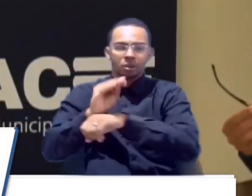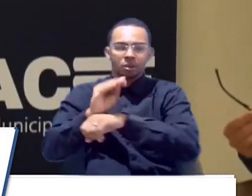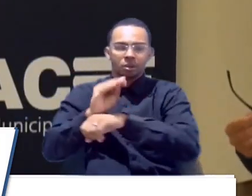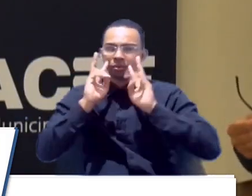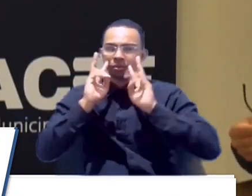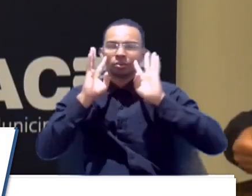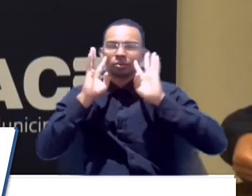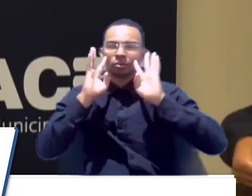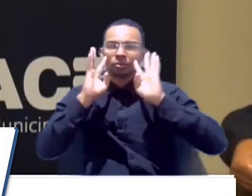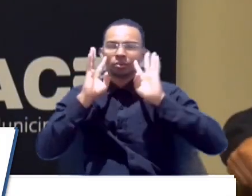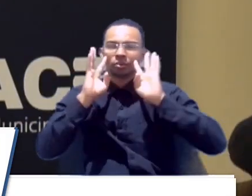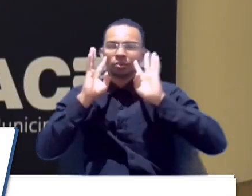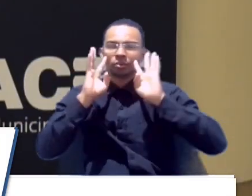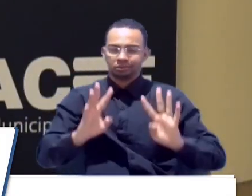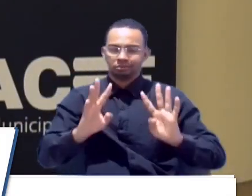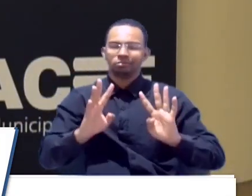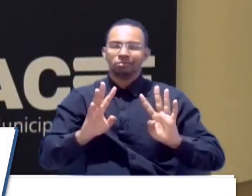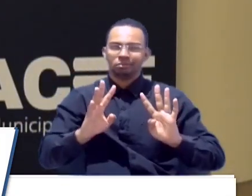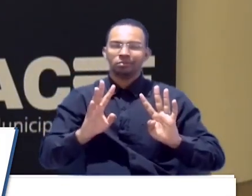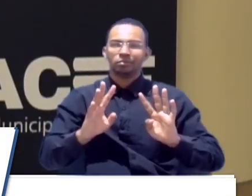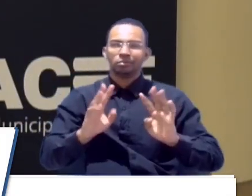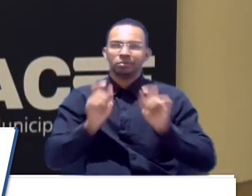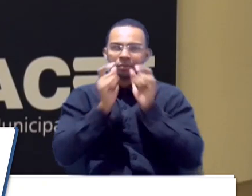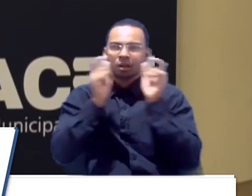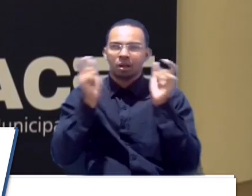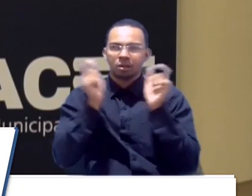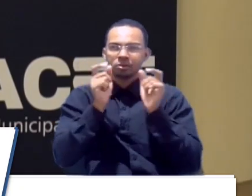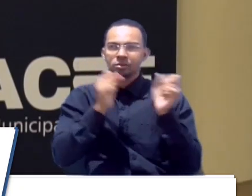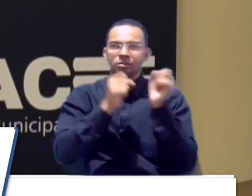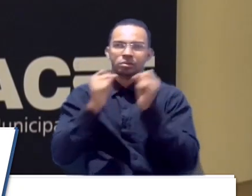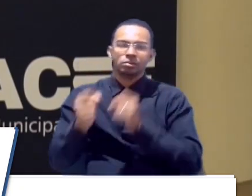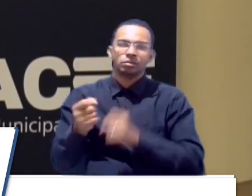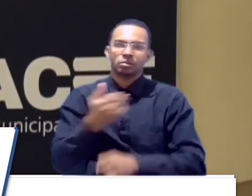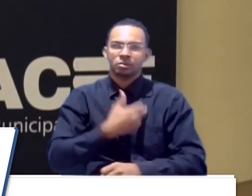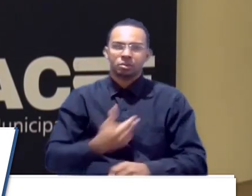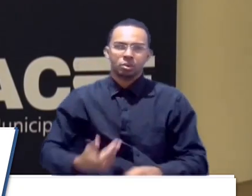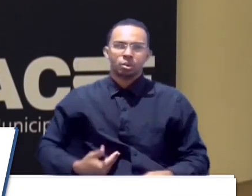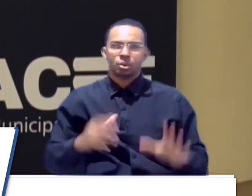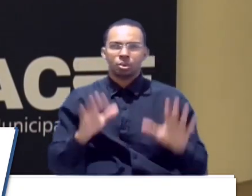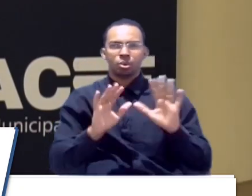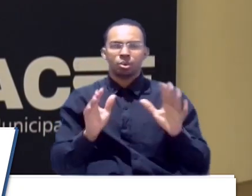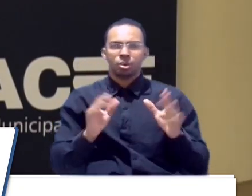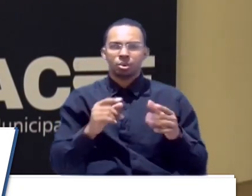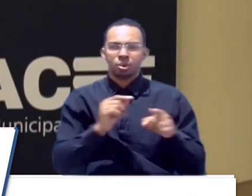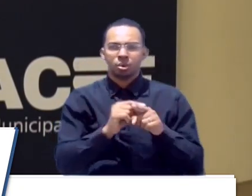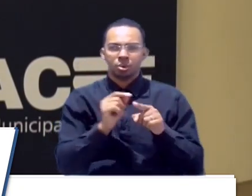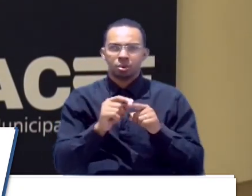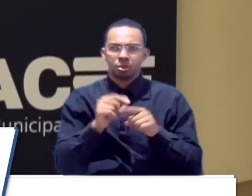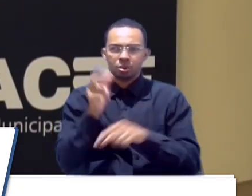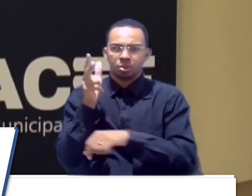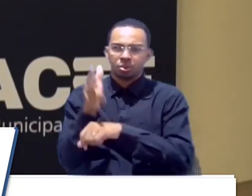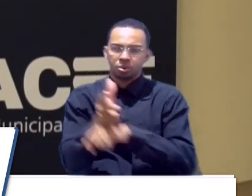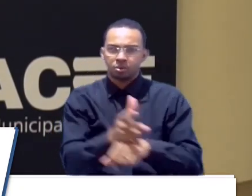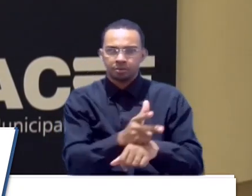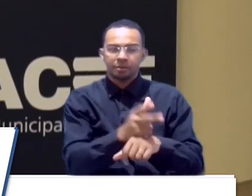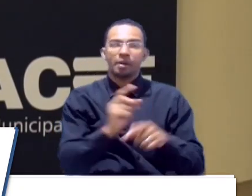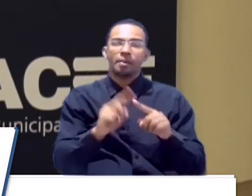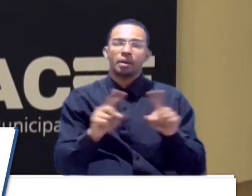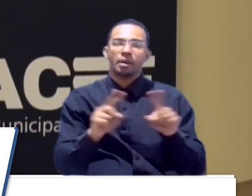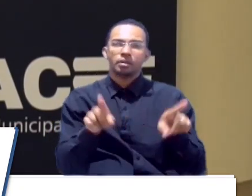mais atencioso do poder público, não só no bairro, através de câmeras de monitoramento, mas também